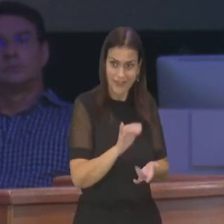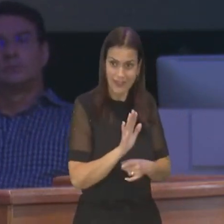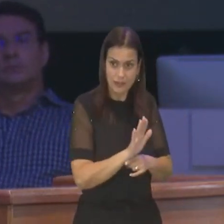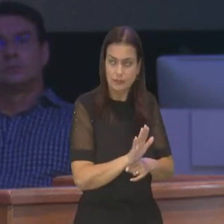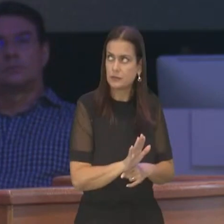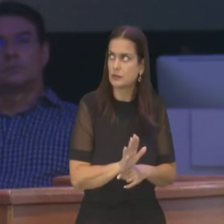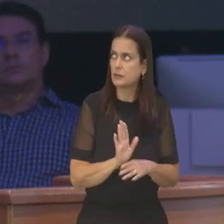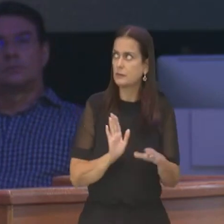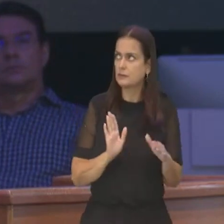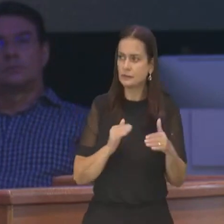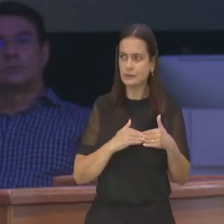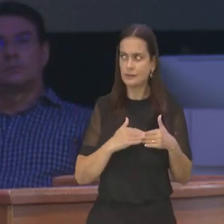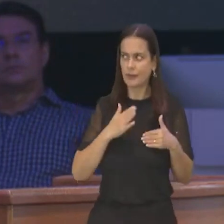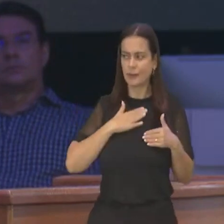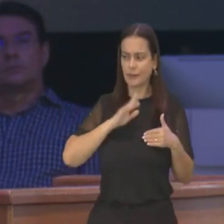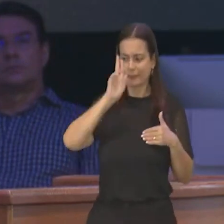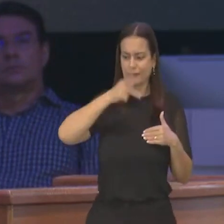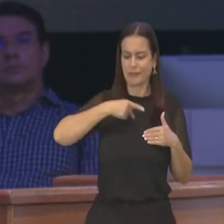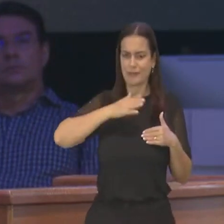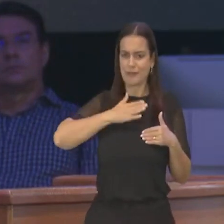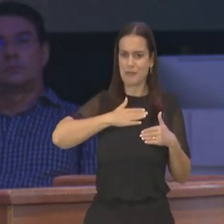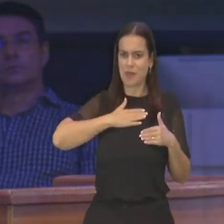o nosso coração.